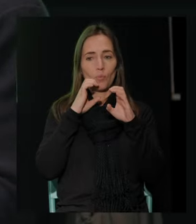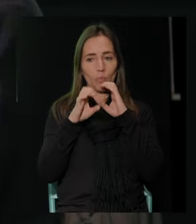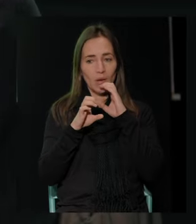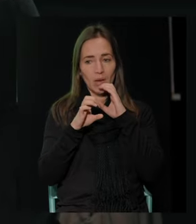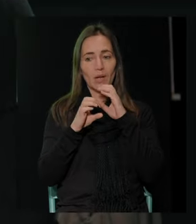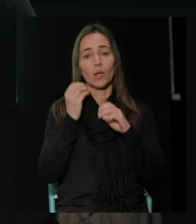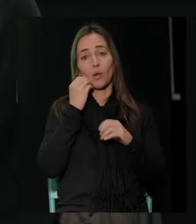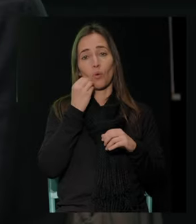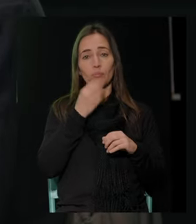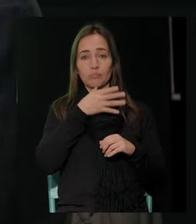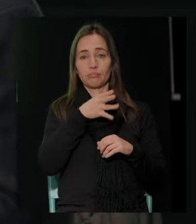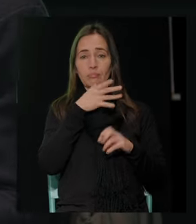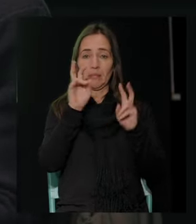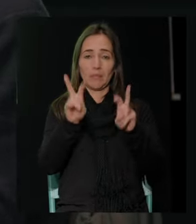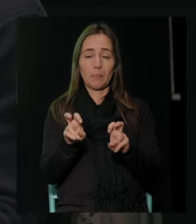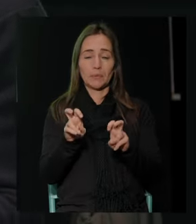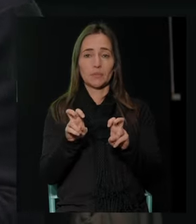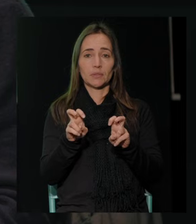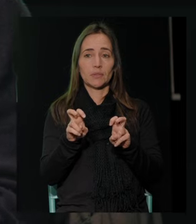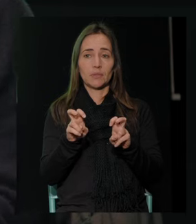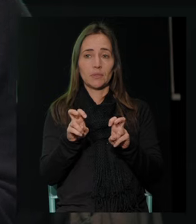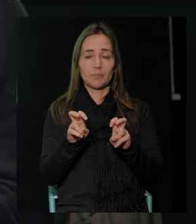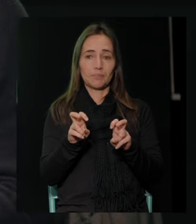e como se veicula estas matérias é absolutamente